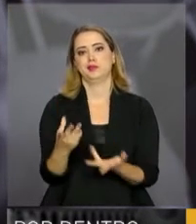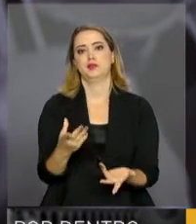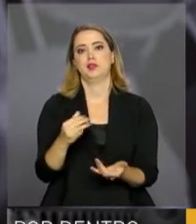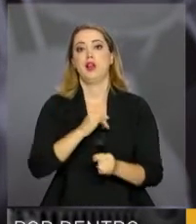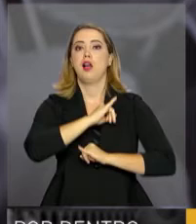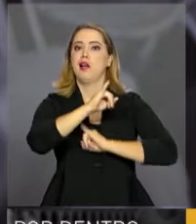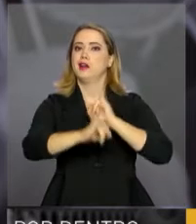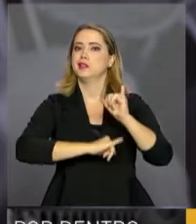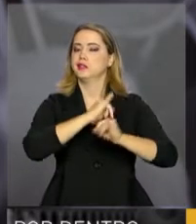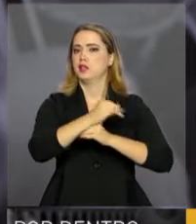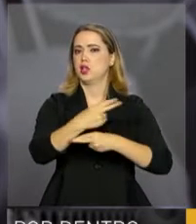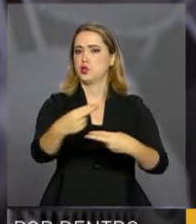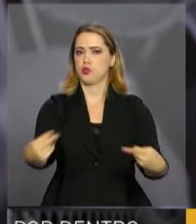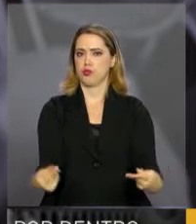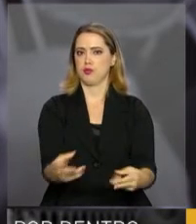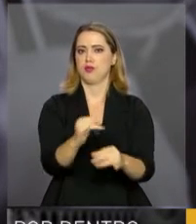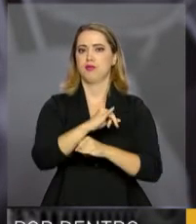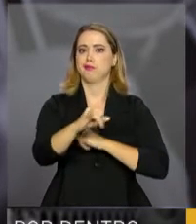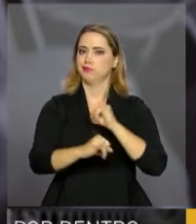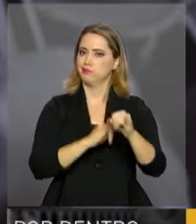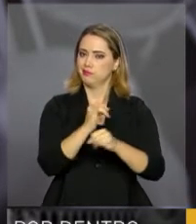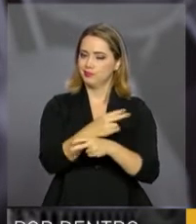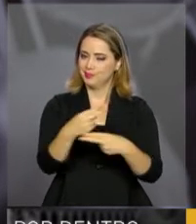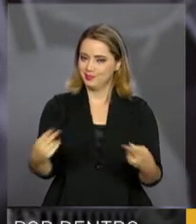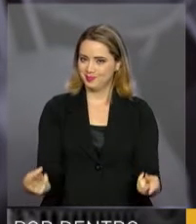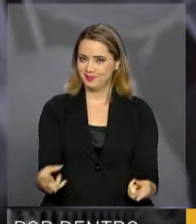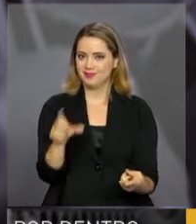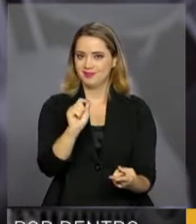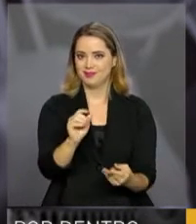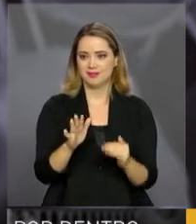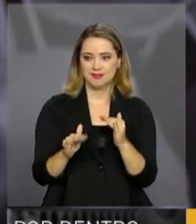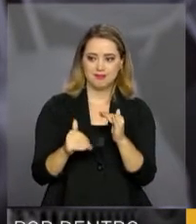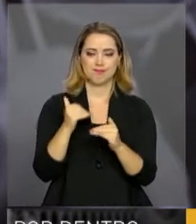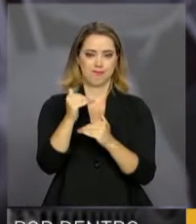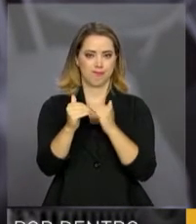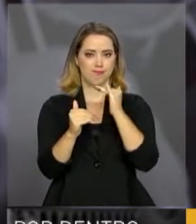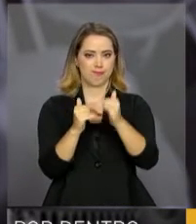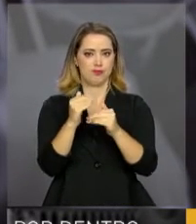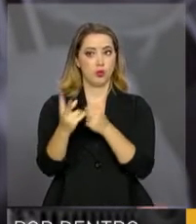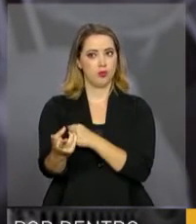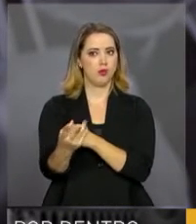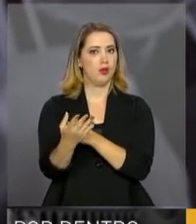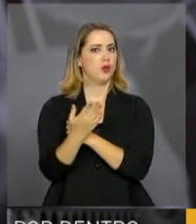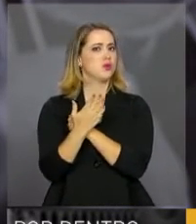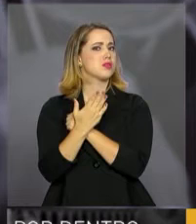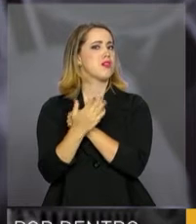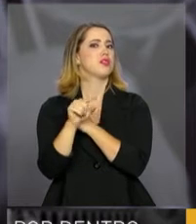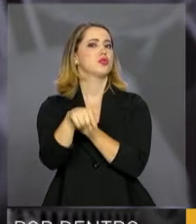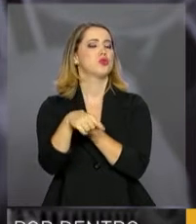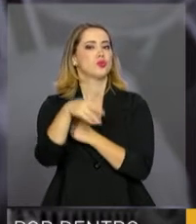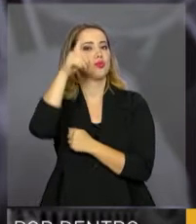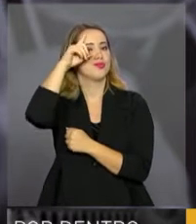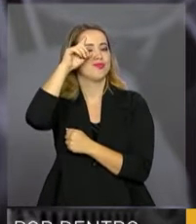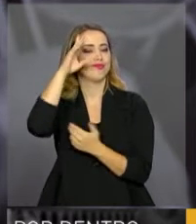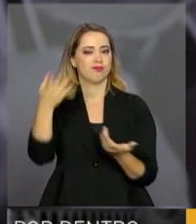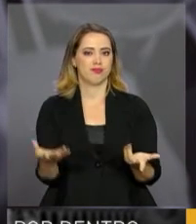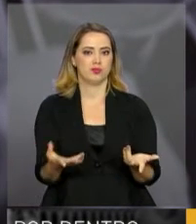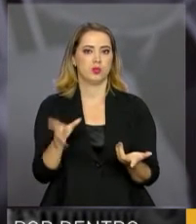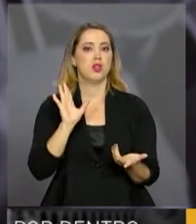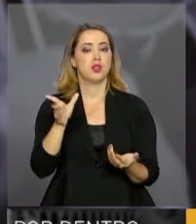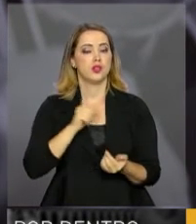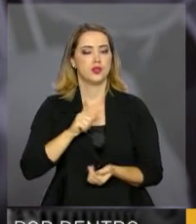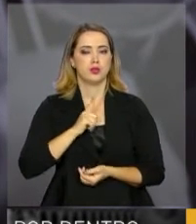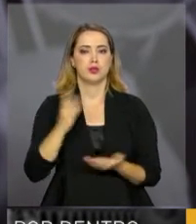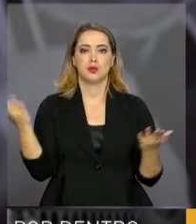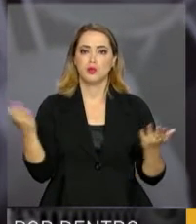Internet das coisas, cada vez mais a internet nos ajuda na nossa rotina diária. Nós já temos